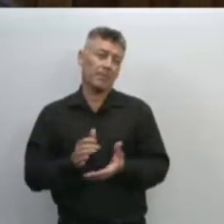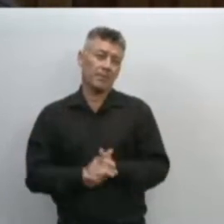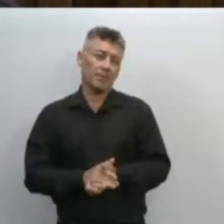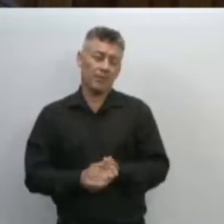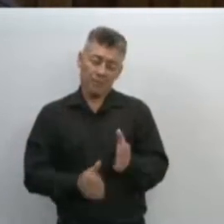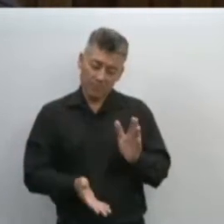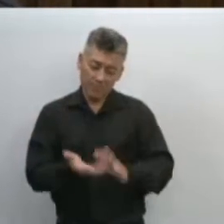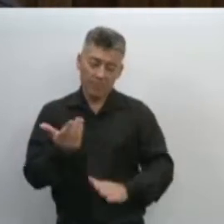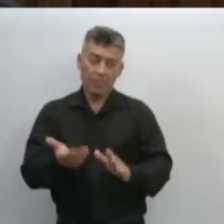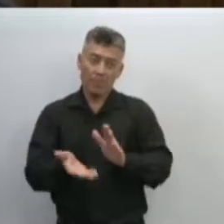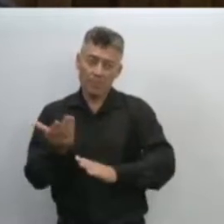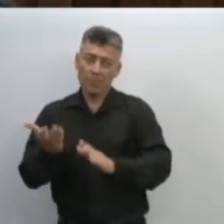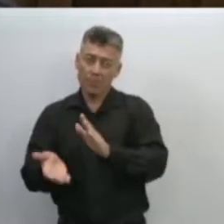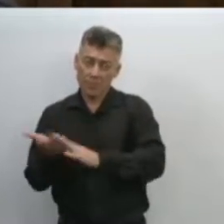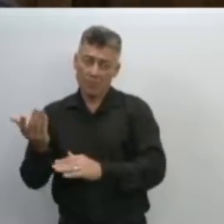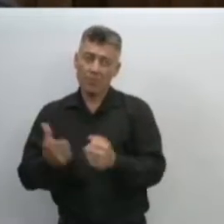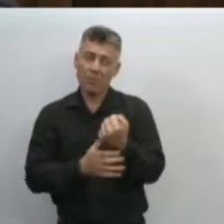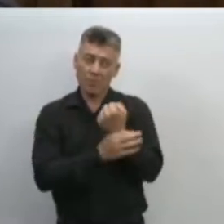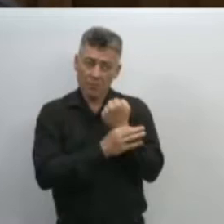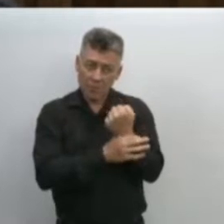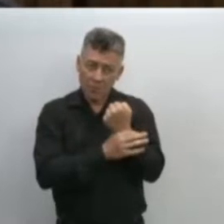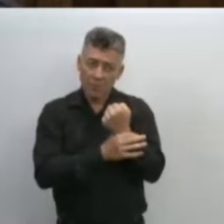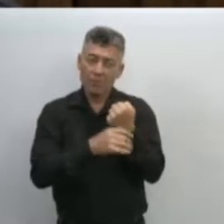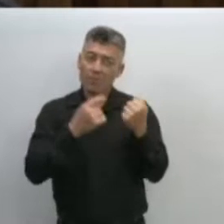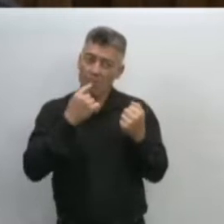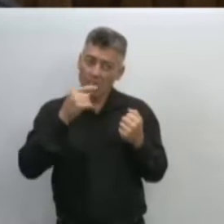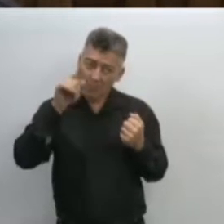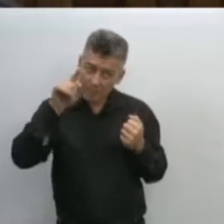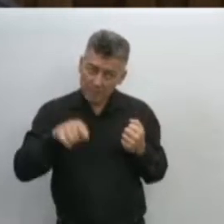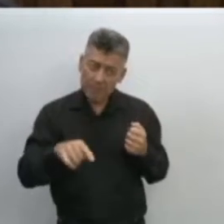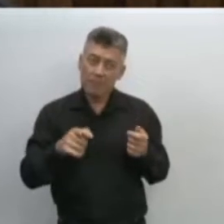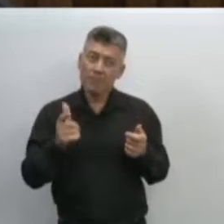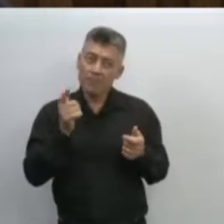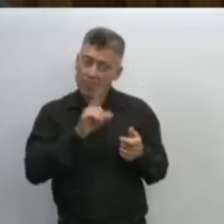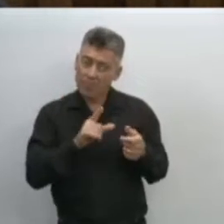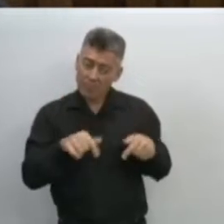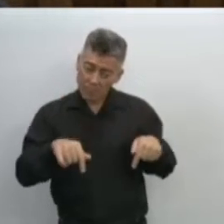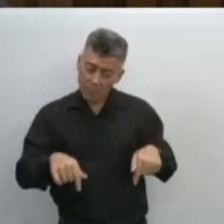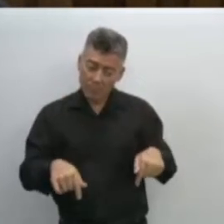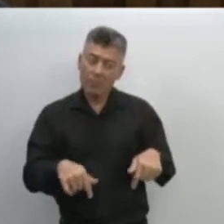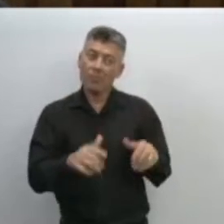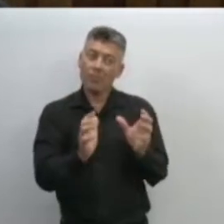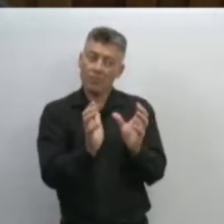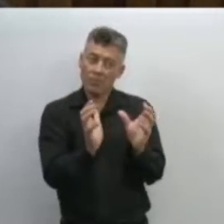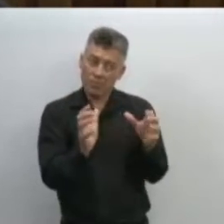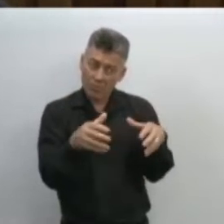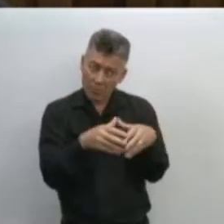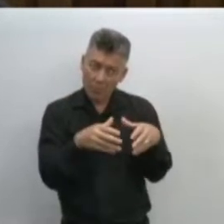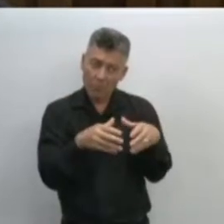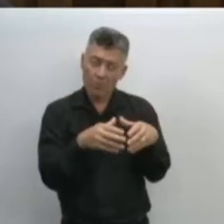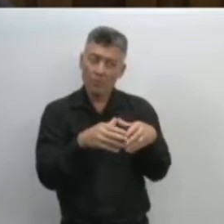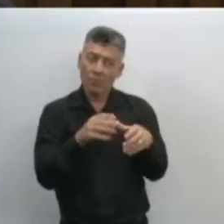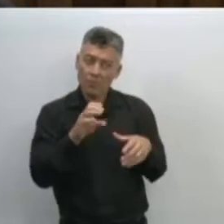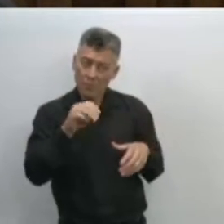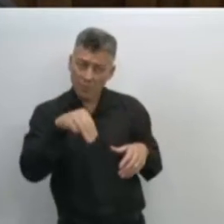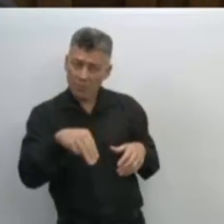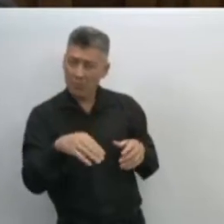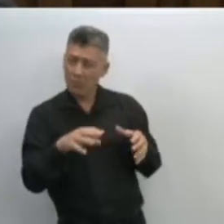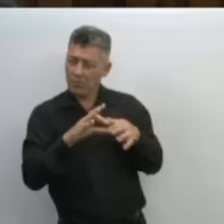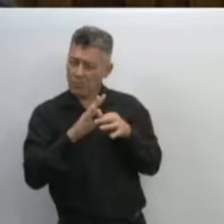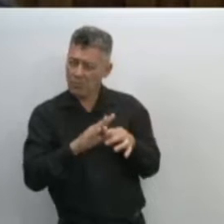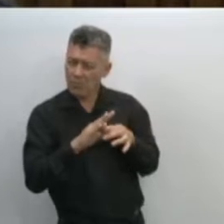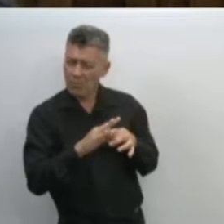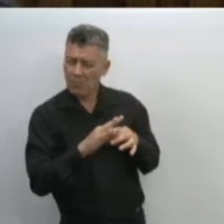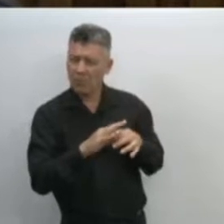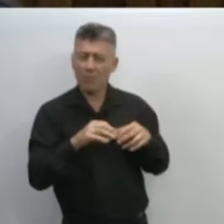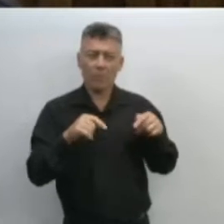tira os poderes e autonomia e prerrogativa da instituição Câmara. Realmente, isso é muito preocupante. A gente tem que se unir. Eu